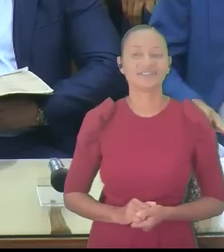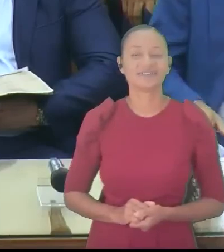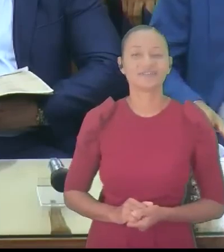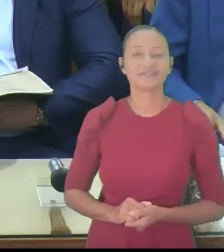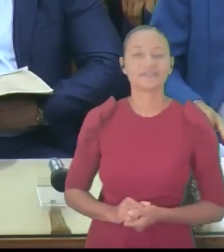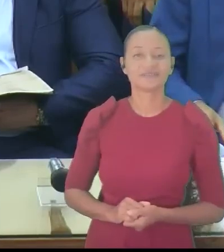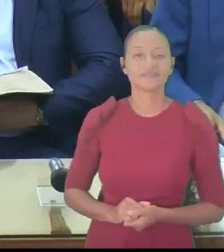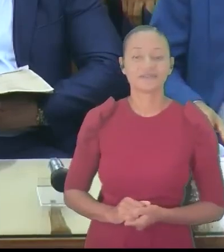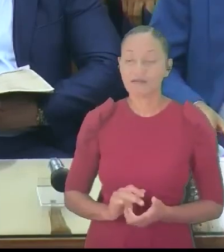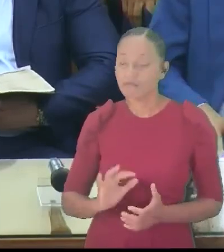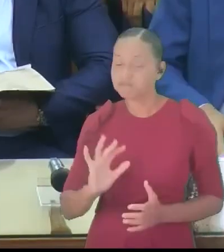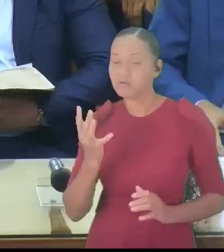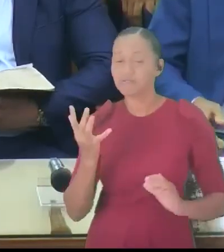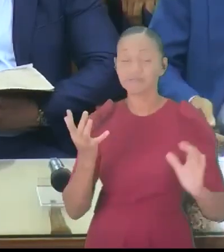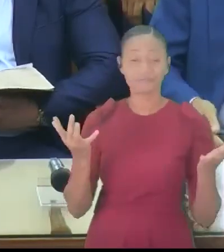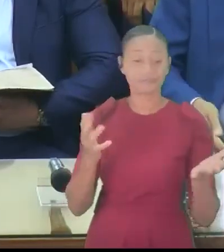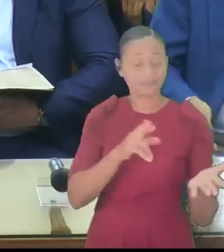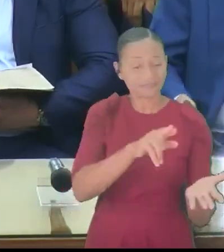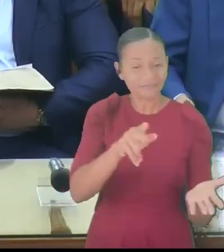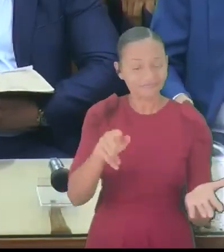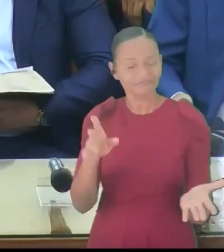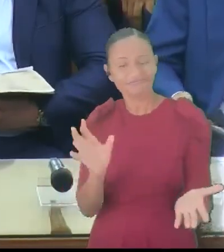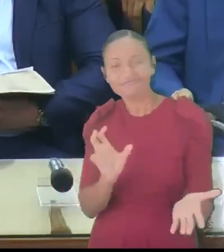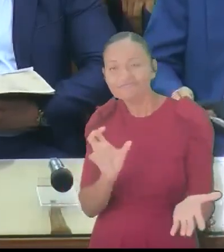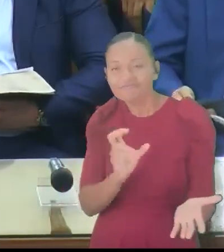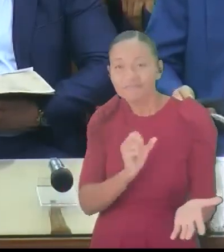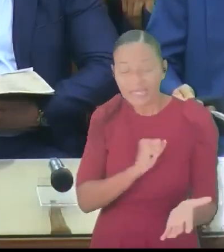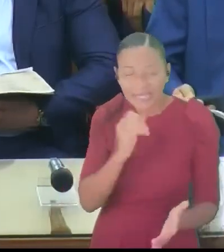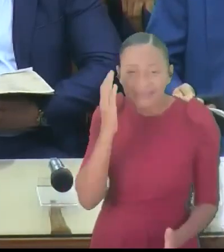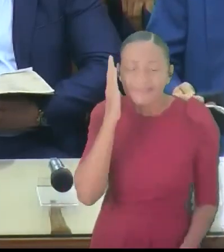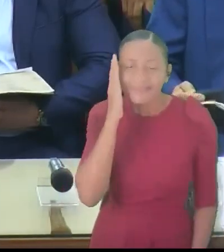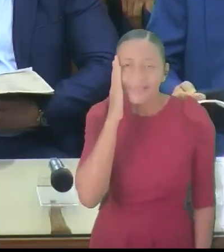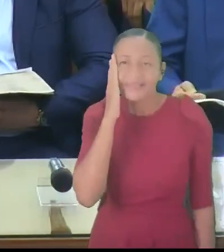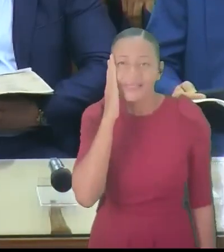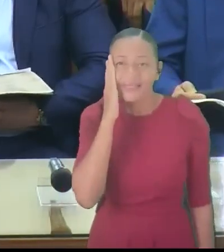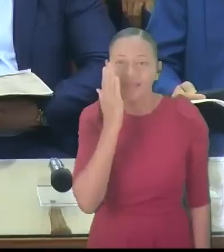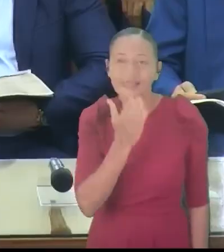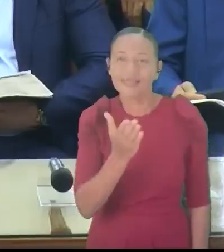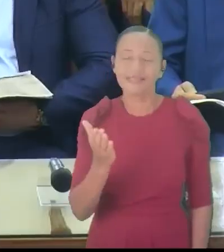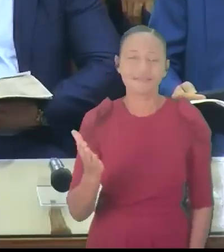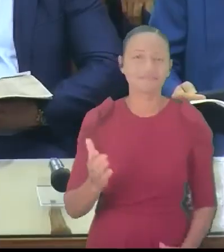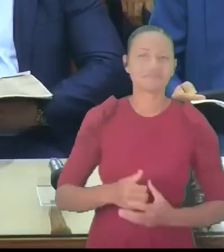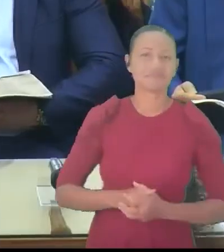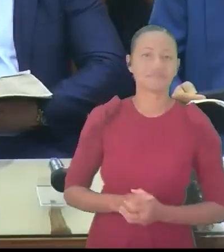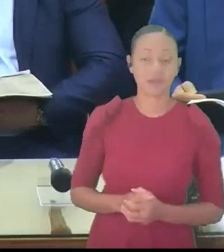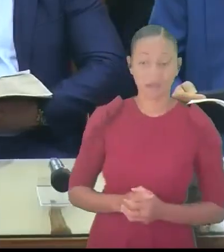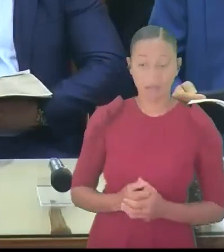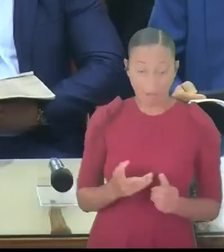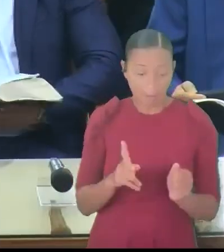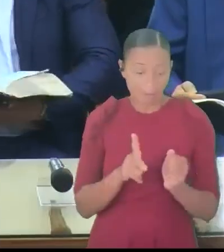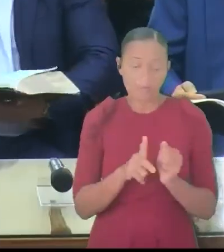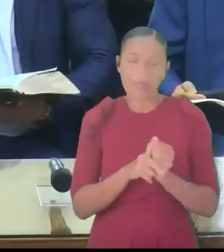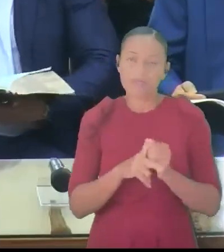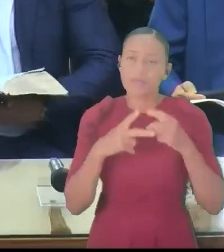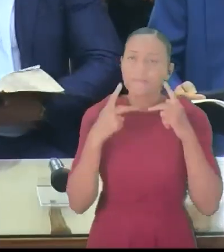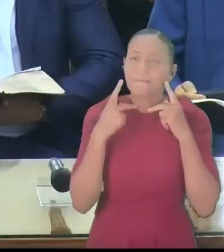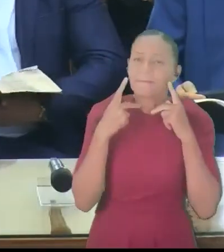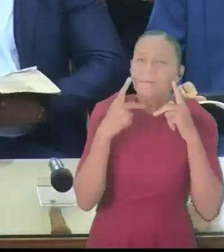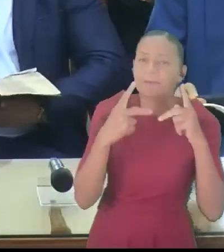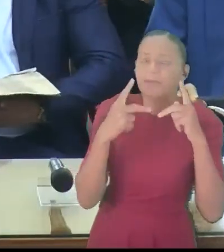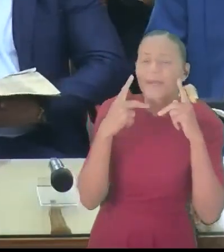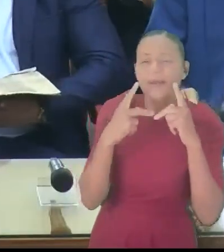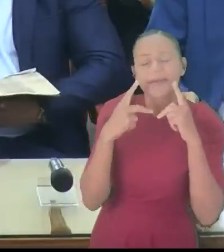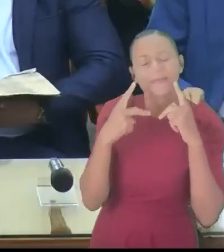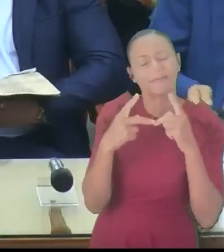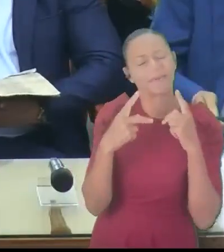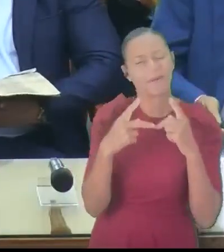Né? Causou divisão. Então, irmãos amados, vocês estão entendendo? Quando Pedro pregou a palavra de Deus,